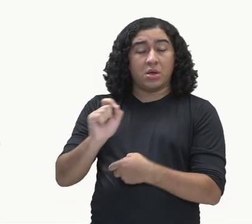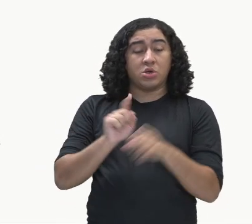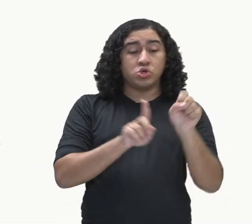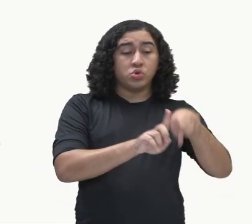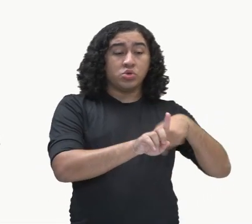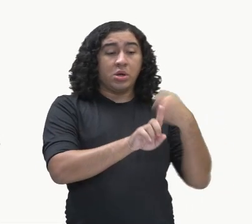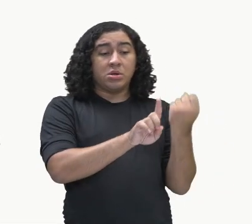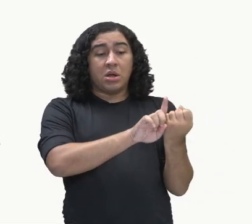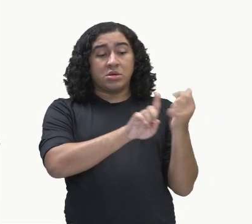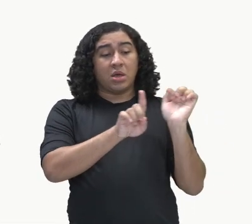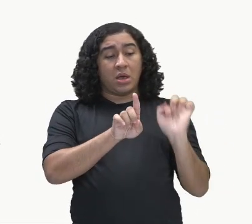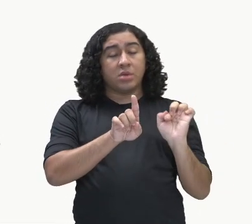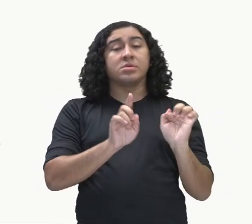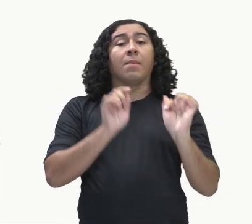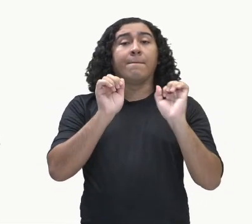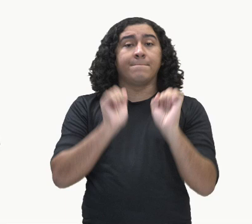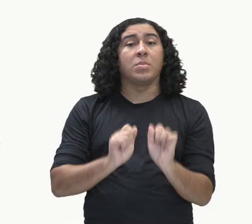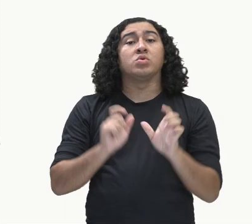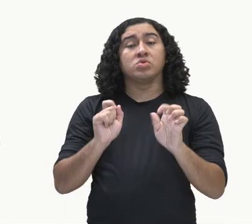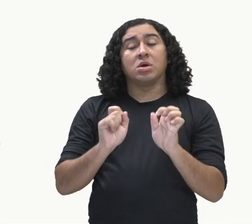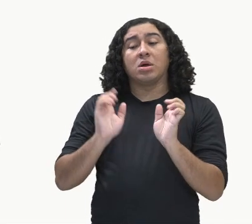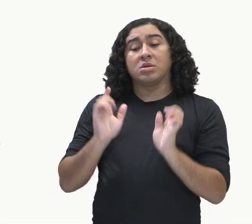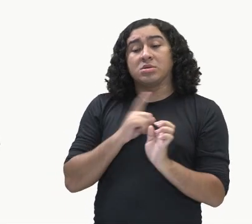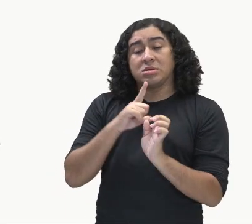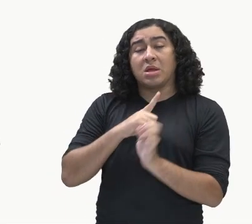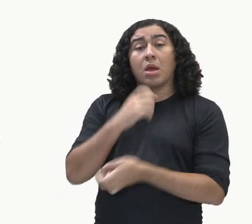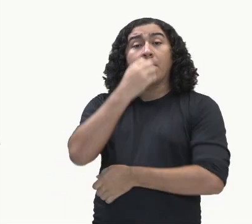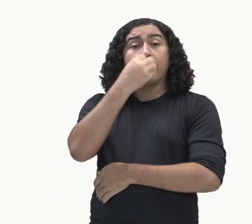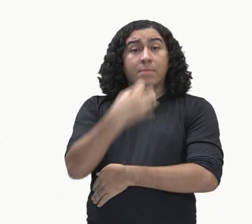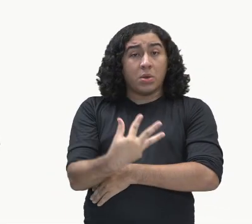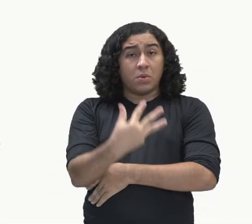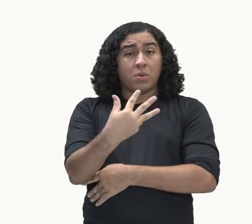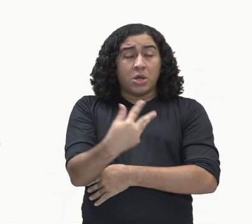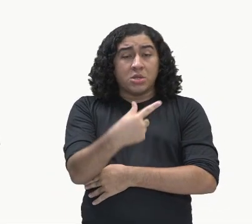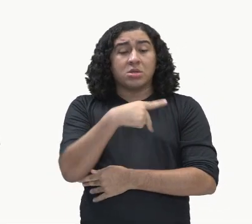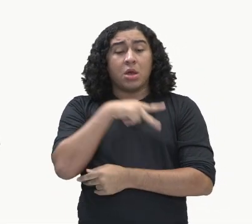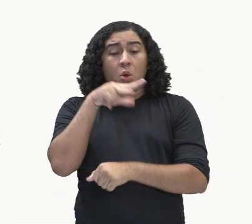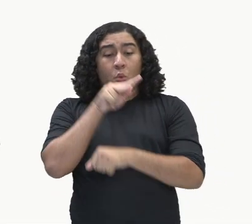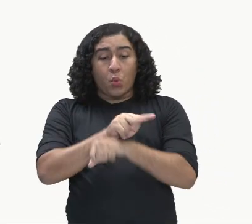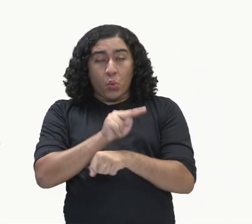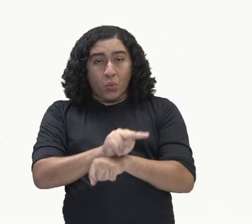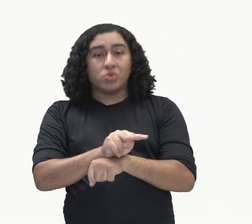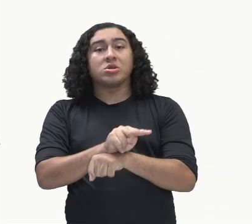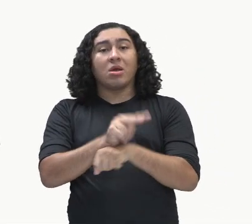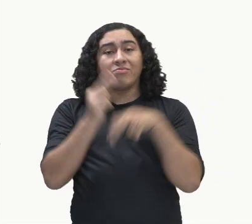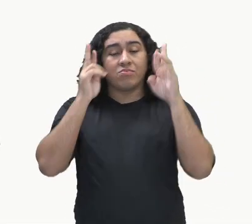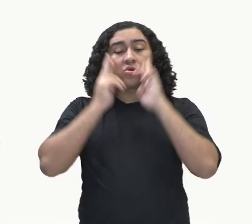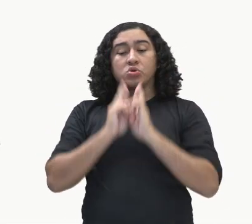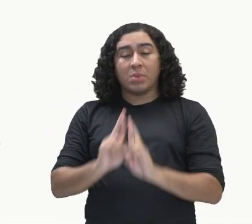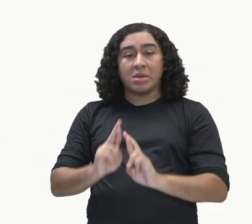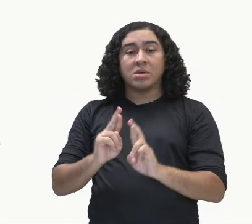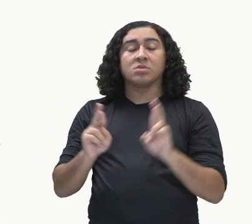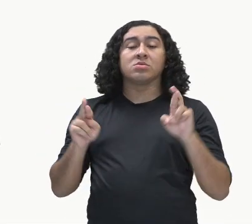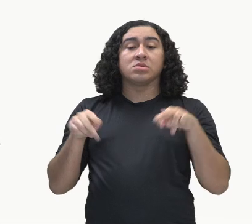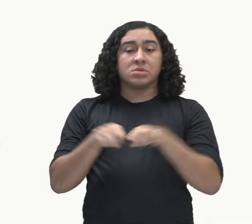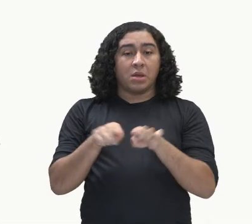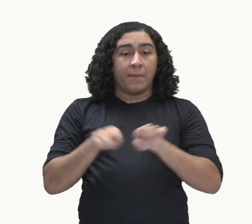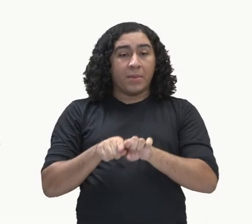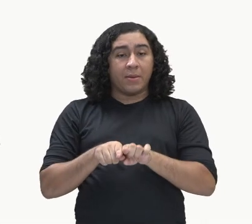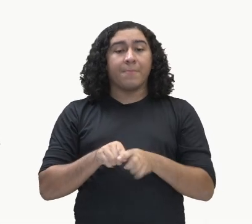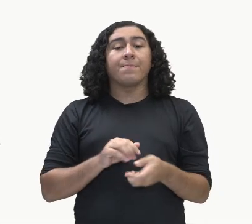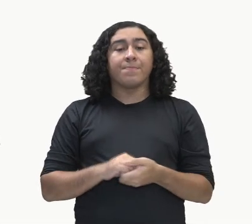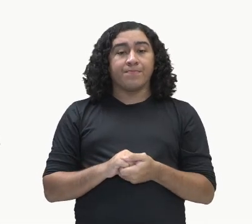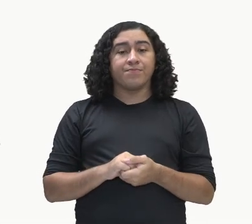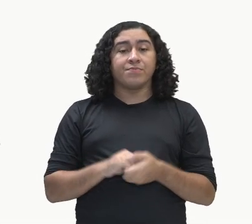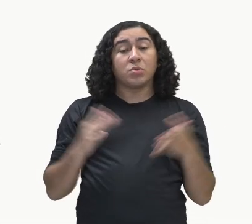a sociedade, é enriquecida pela preservação, preserving, respecting, pelo respeito e